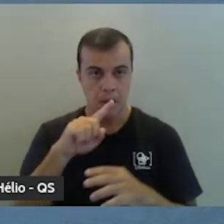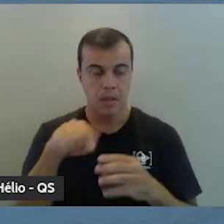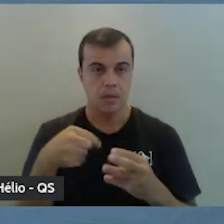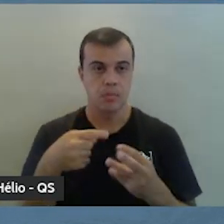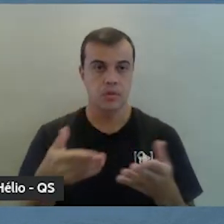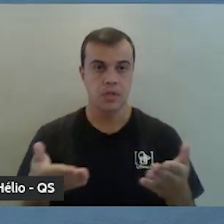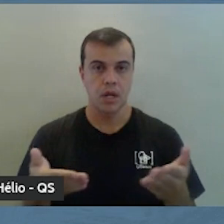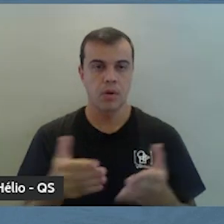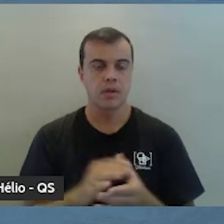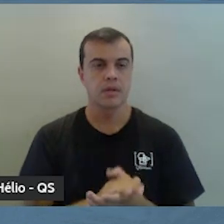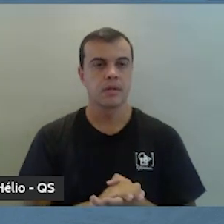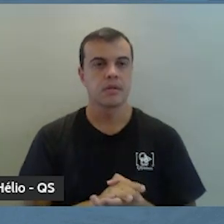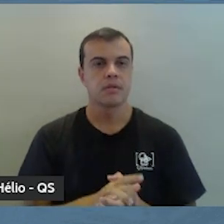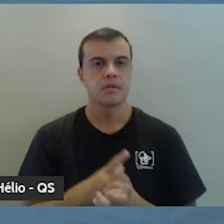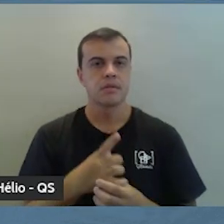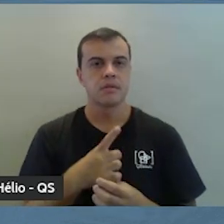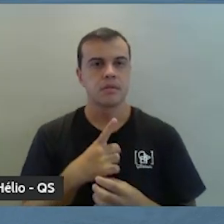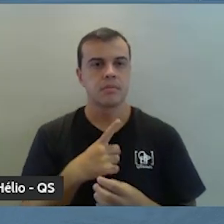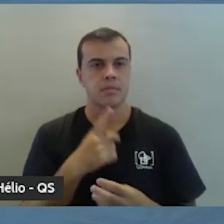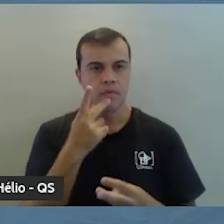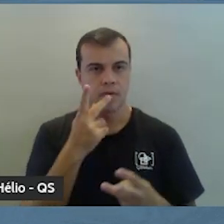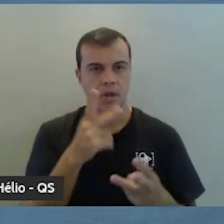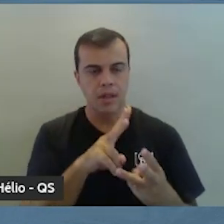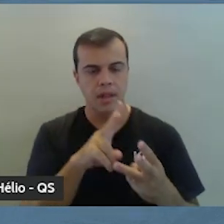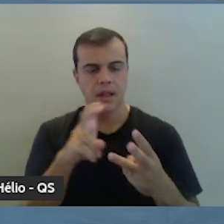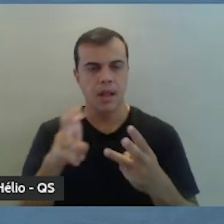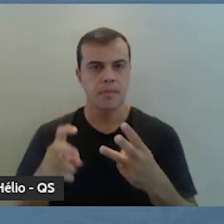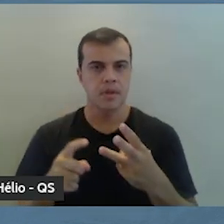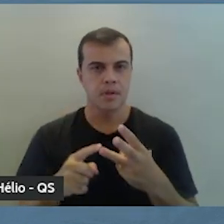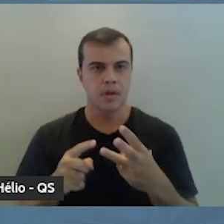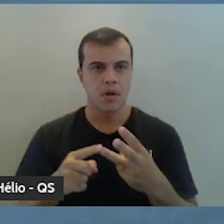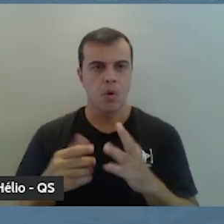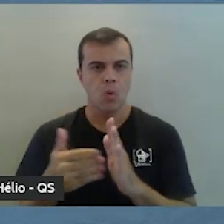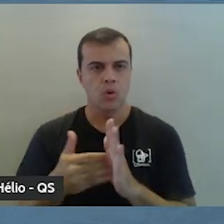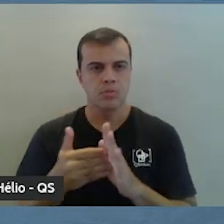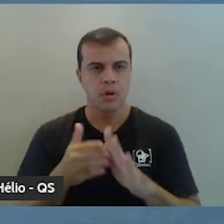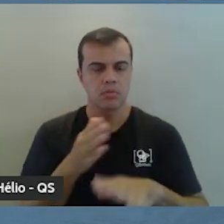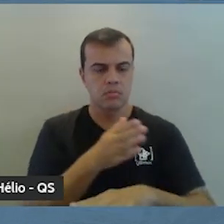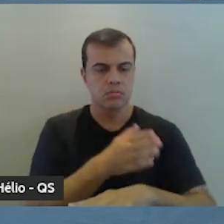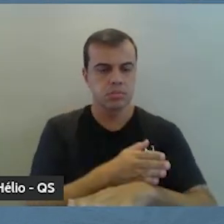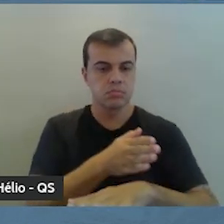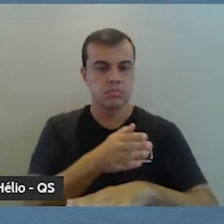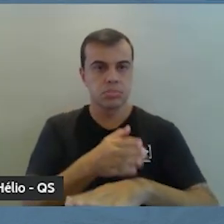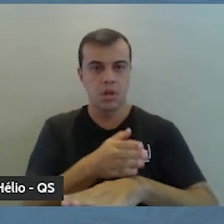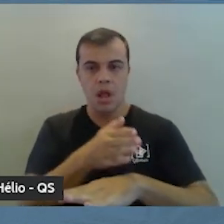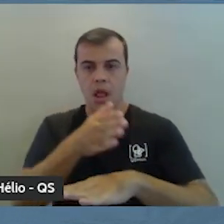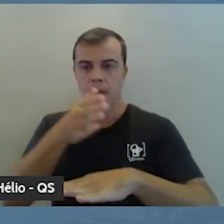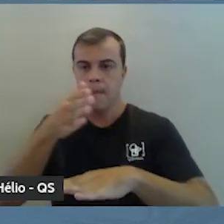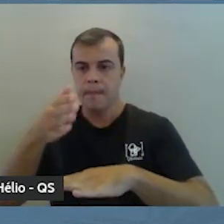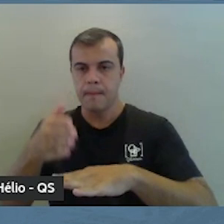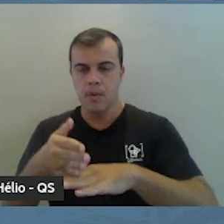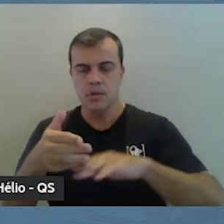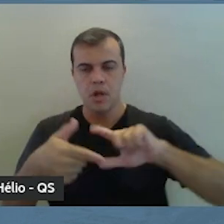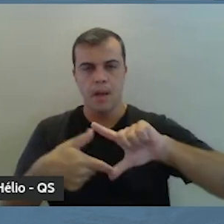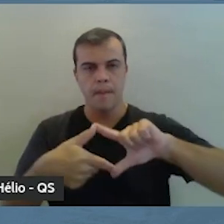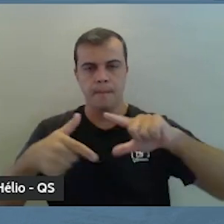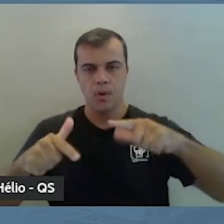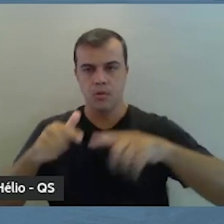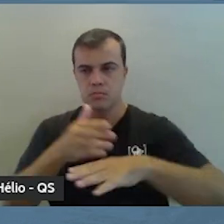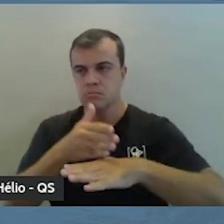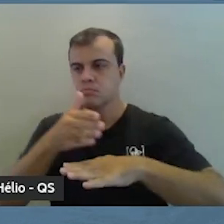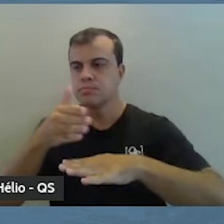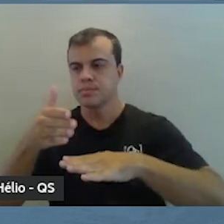chega no que seria, tem gente que chama uma última fase do modernismo, que seria o pós-modernismo, como se fosse